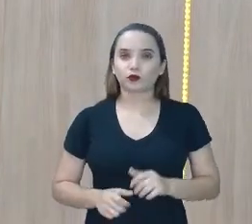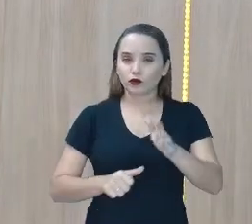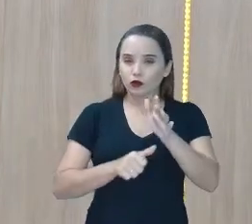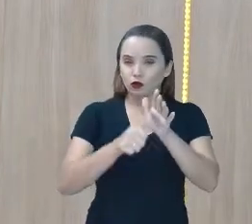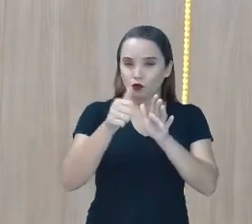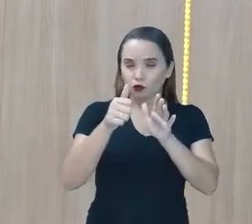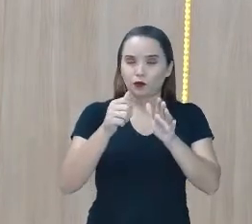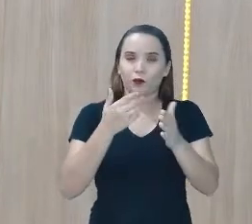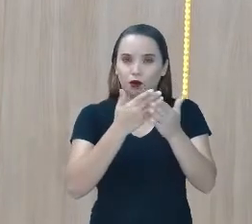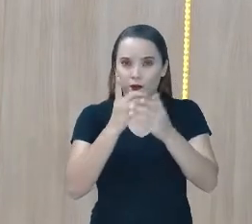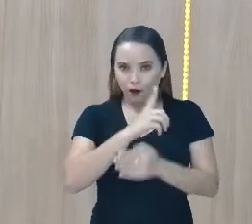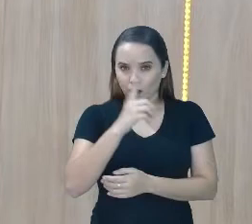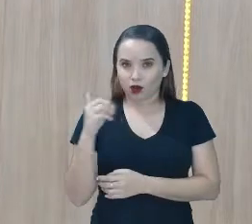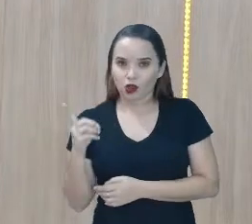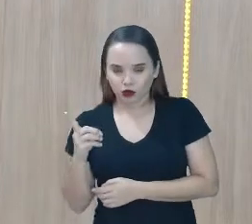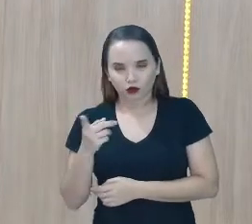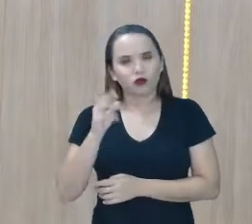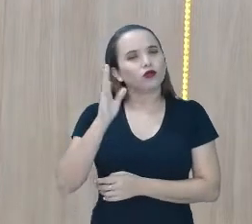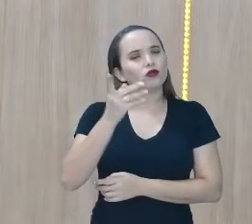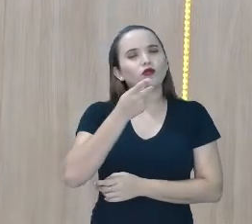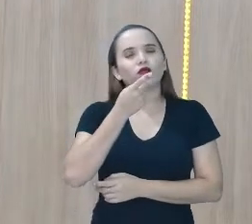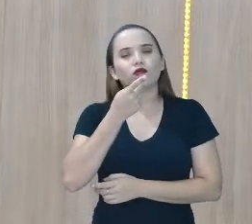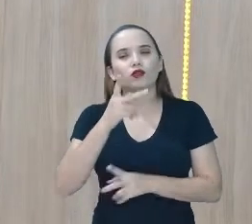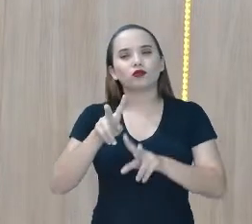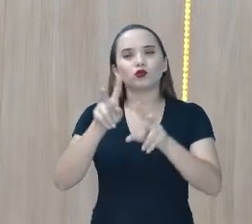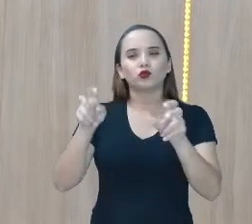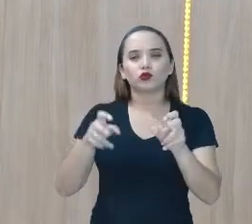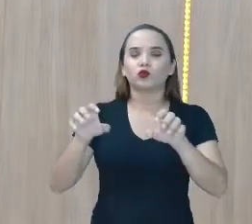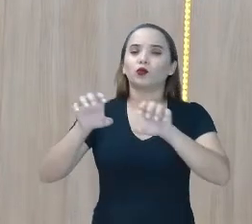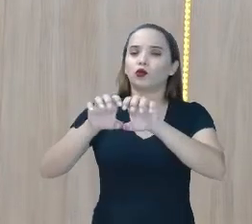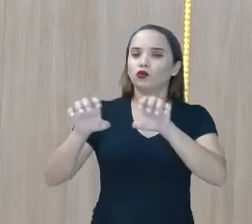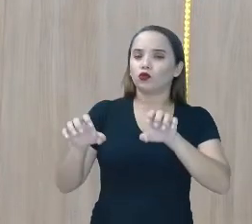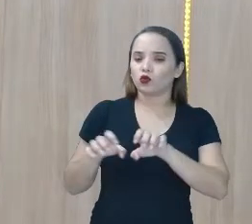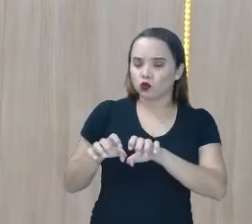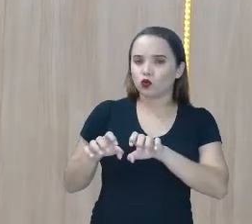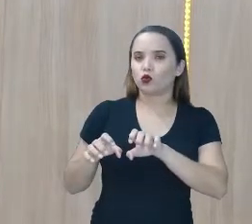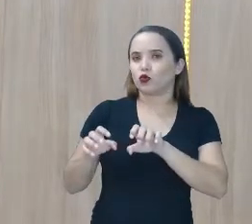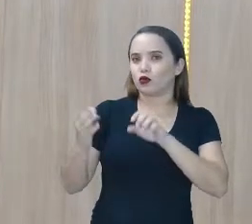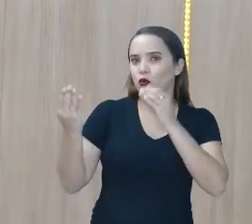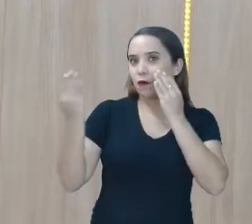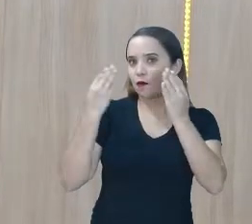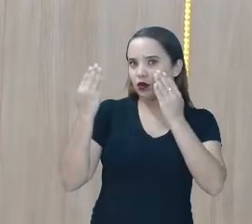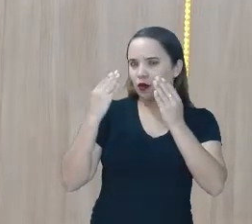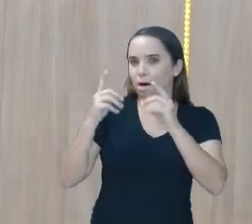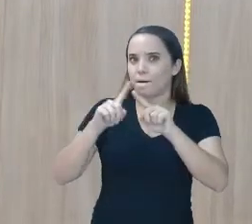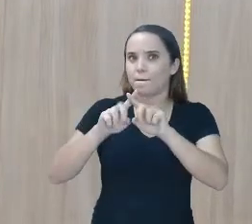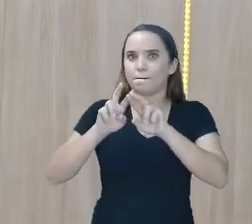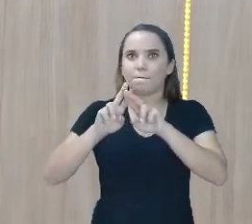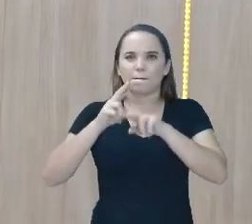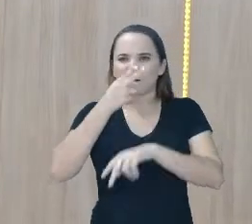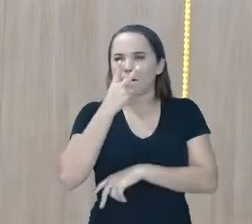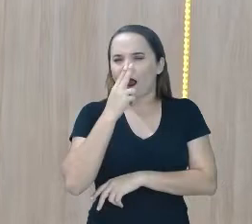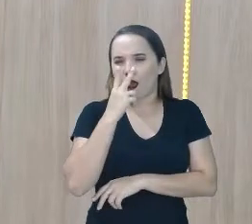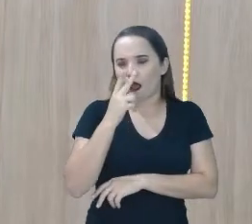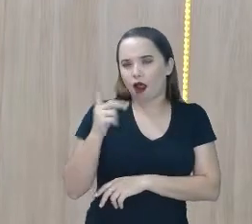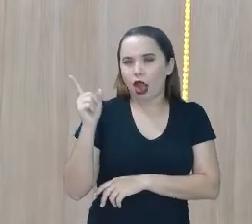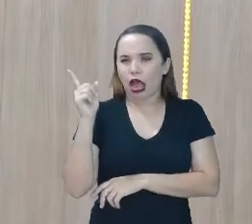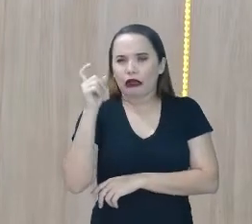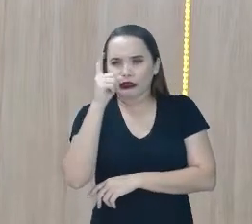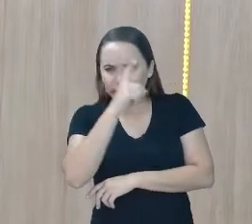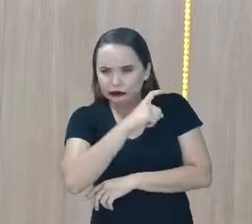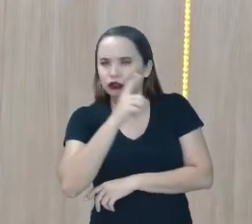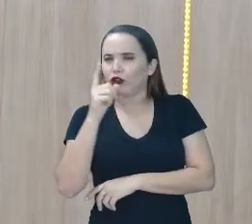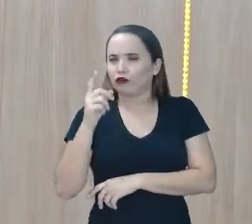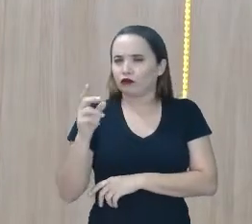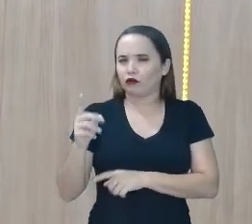nós falamos dessa estruturação psíquica, que parece uma palavra muito difícil, né? Psiquismo, psique,